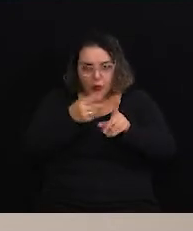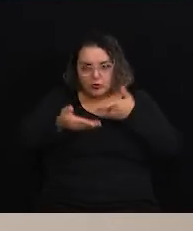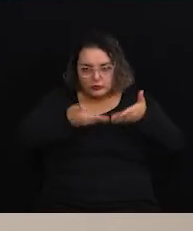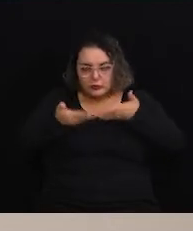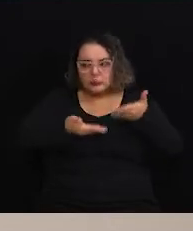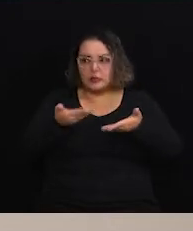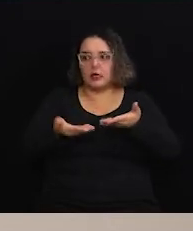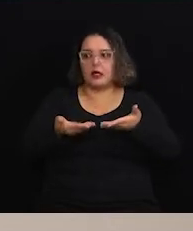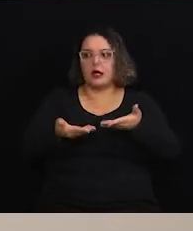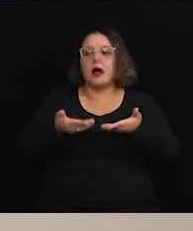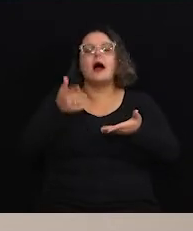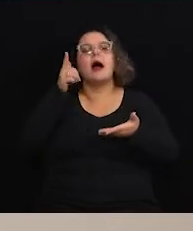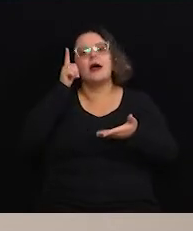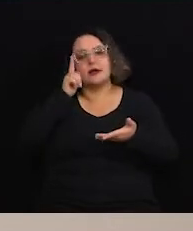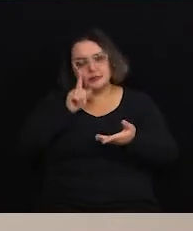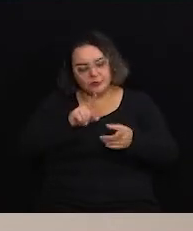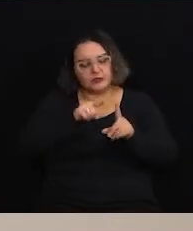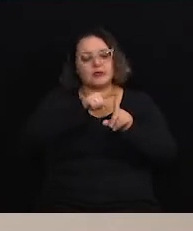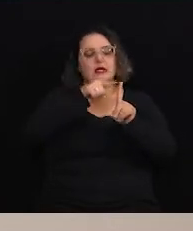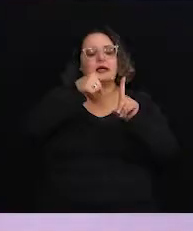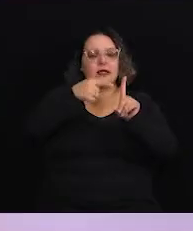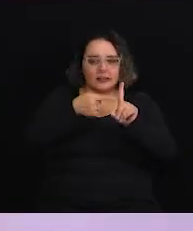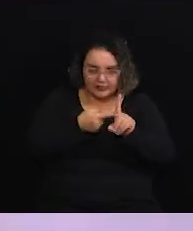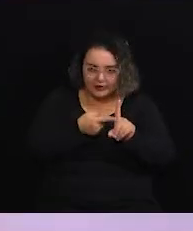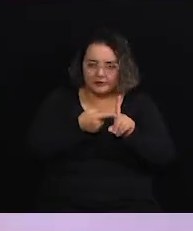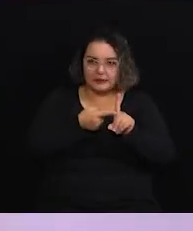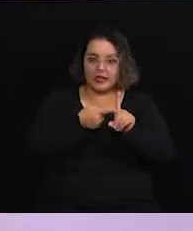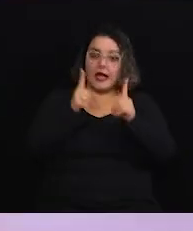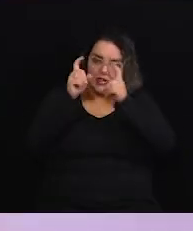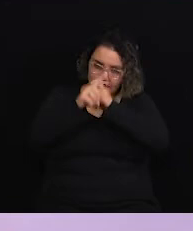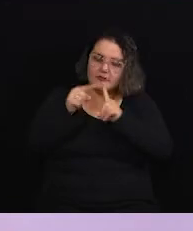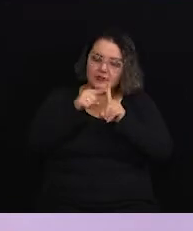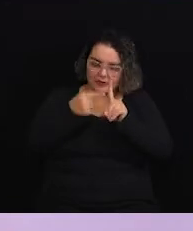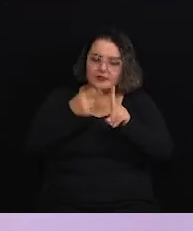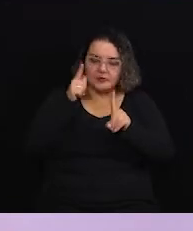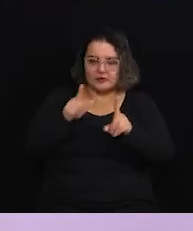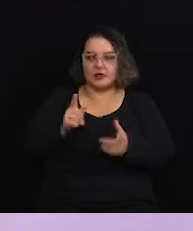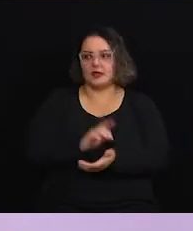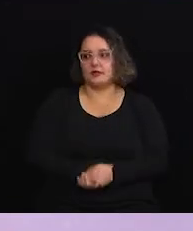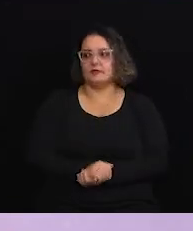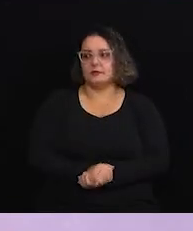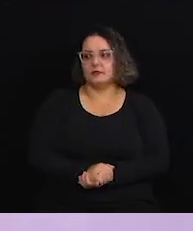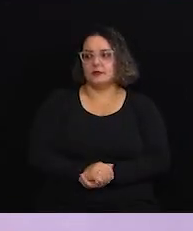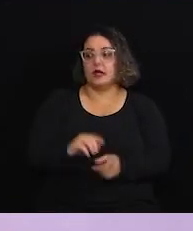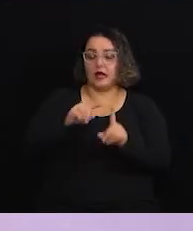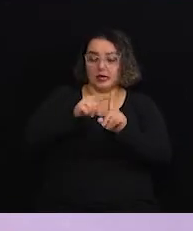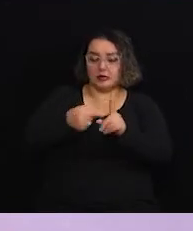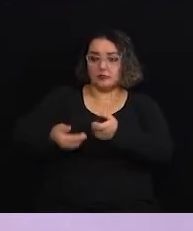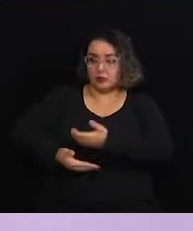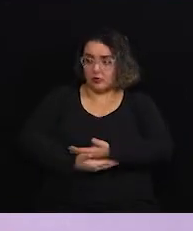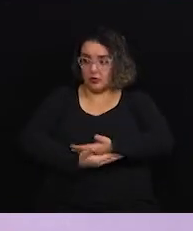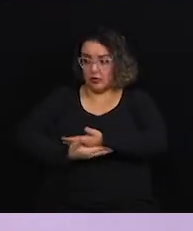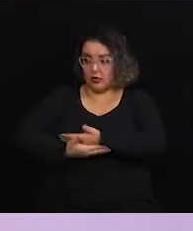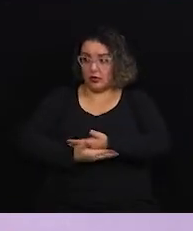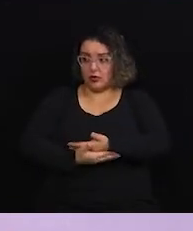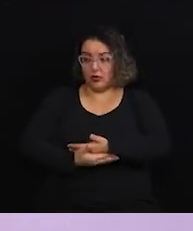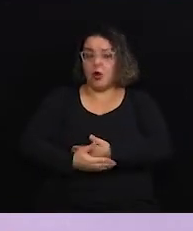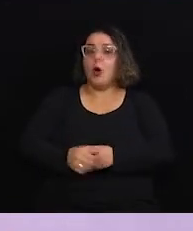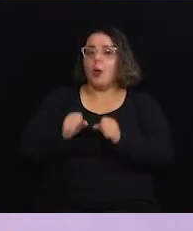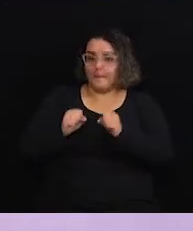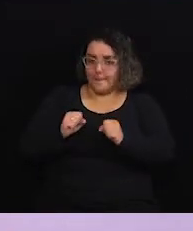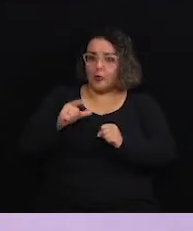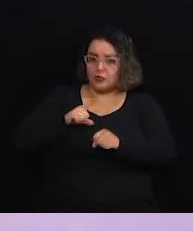e aí depois segue o pré-natal dela. A mulher engravidou, depois que tem o bebê, ela pode desenvolver